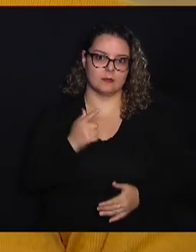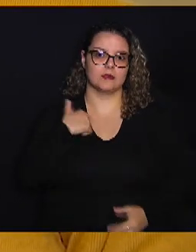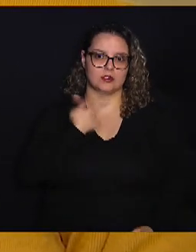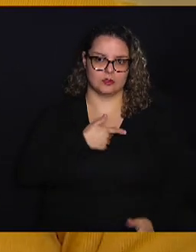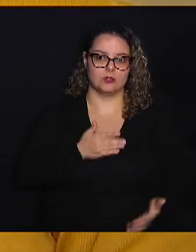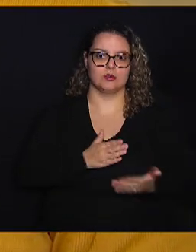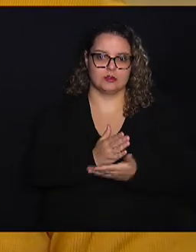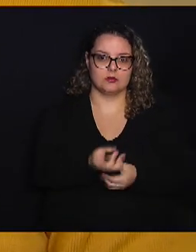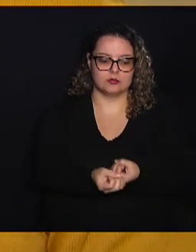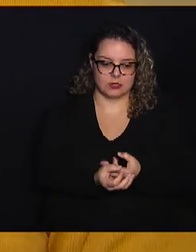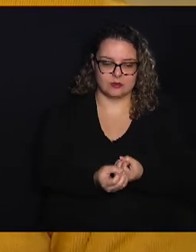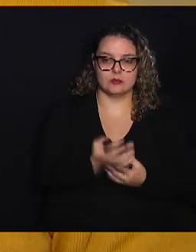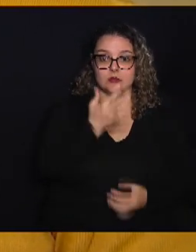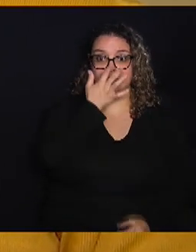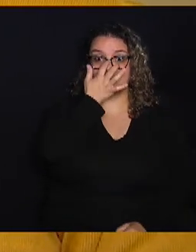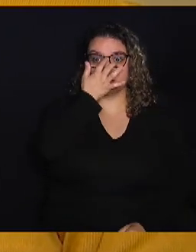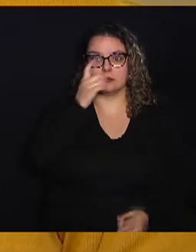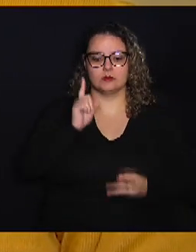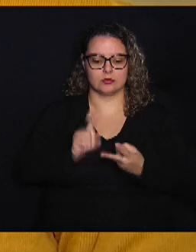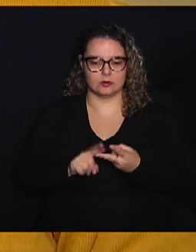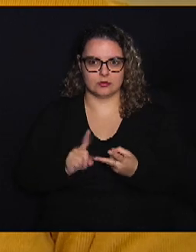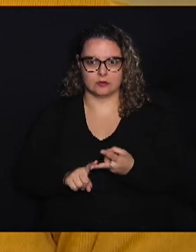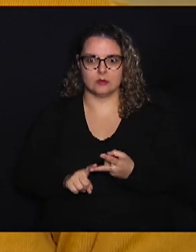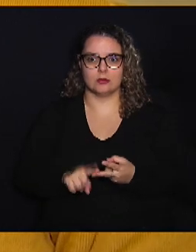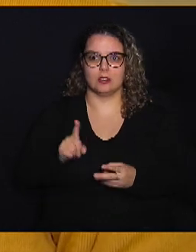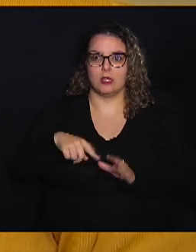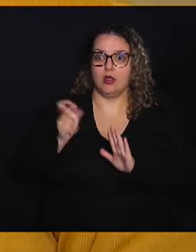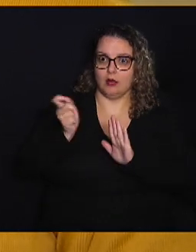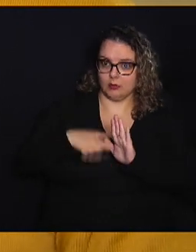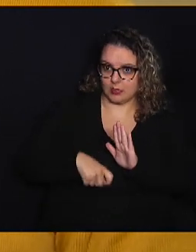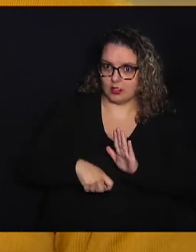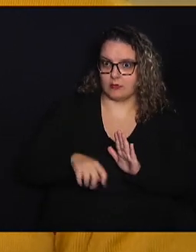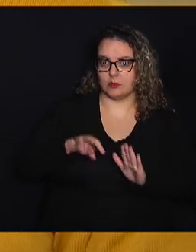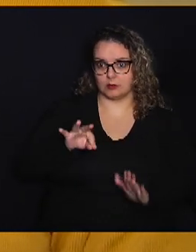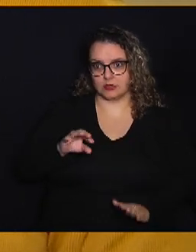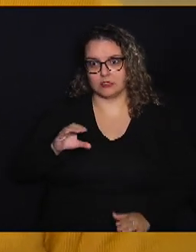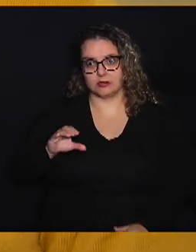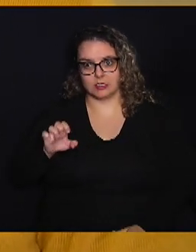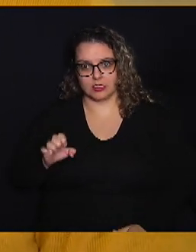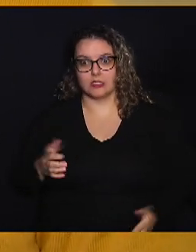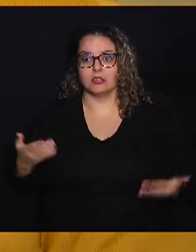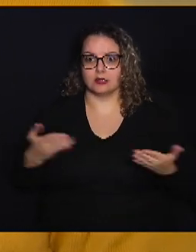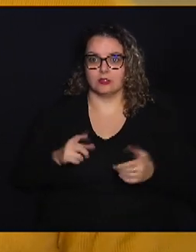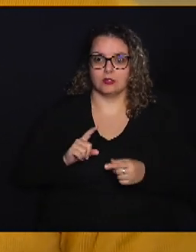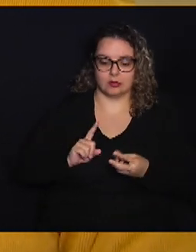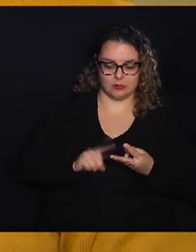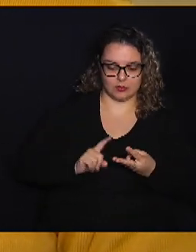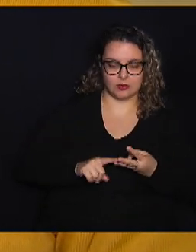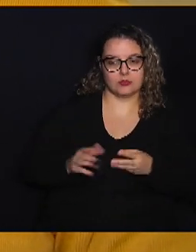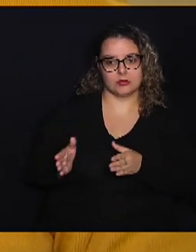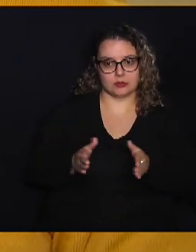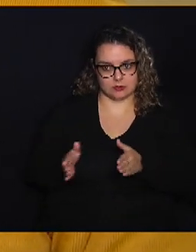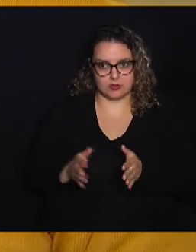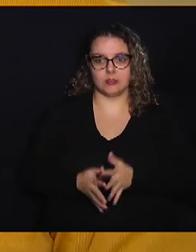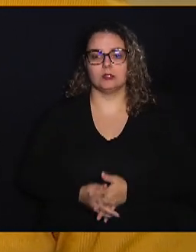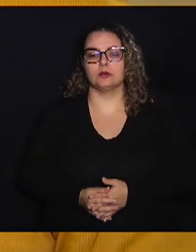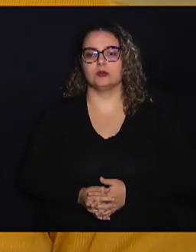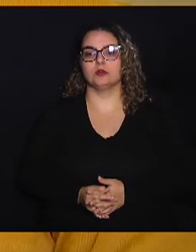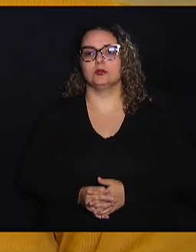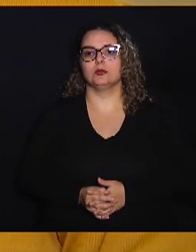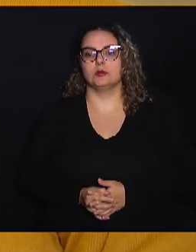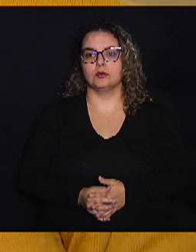a informação, a segunda etapa foi essa validação pelo TCE e agora vai partir para a terceira etapa, que é